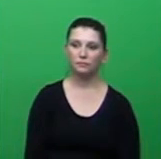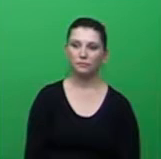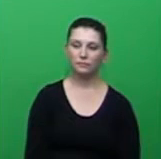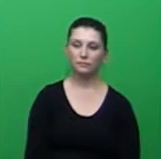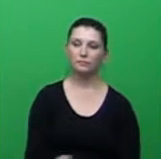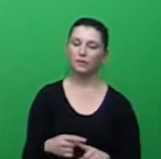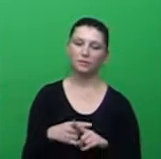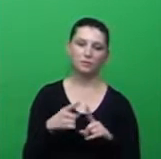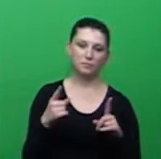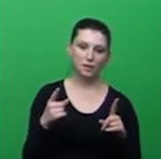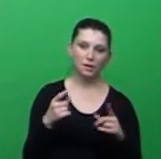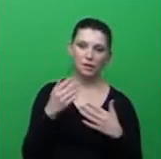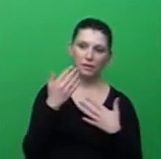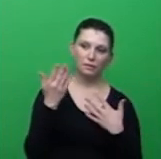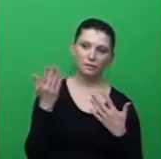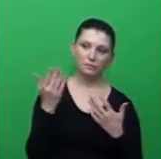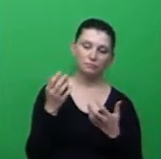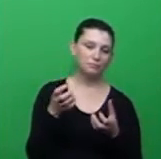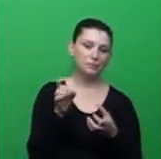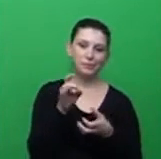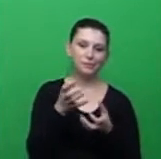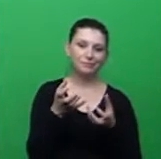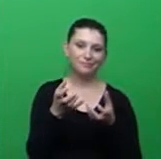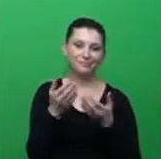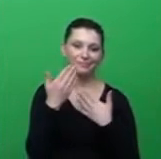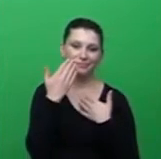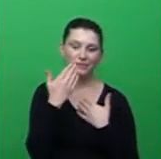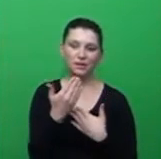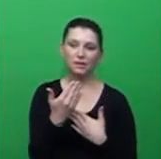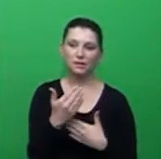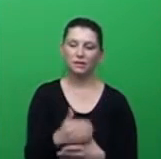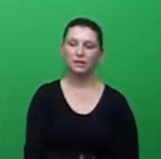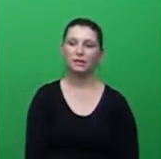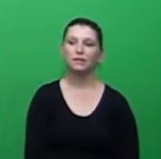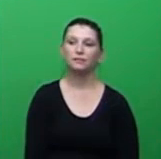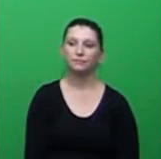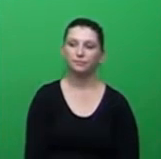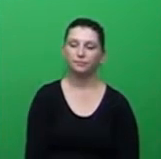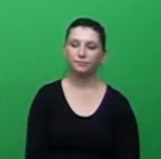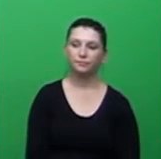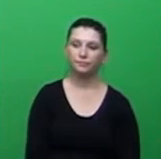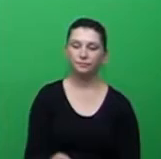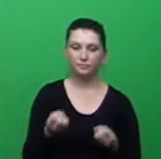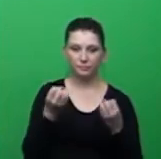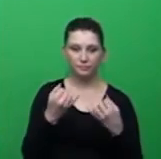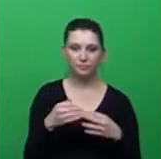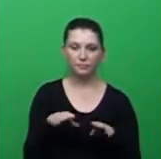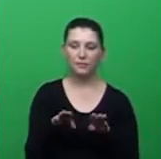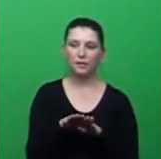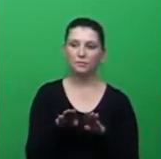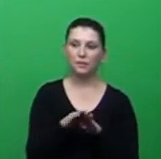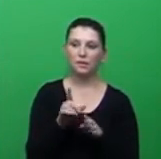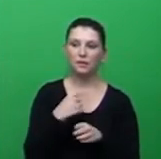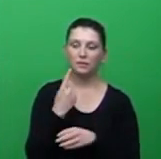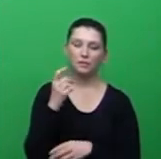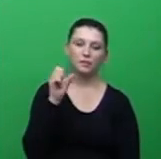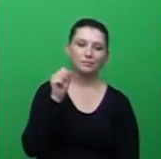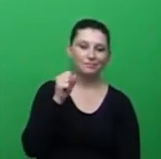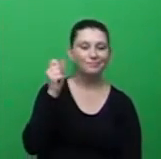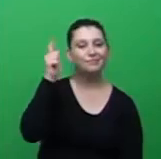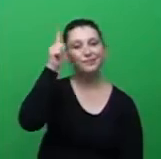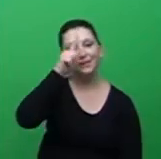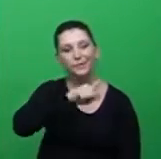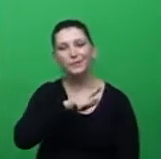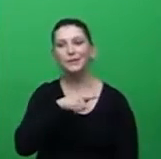tempo. Mas venho a esta casa, né, venho a esta tribuna, dizer que estamos novamente aqui